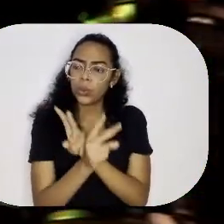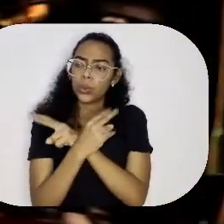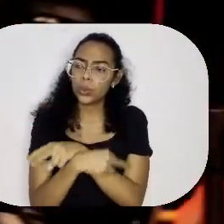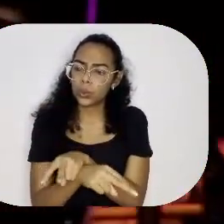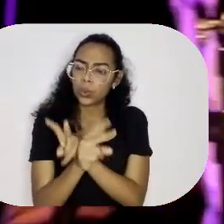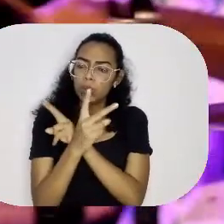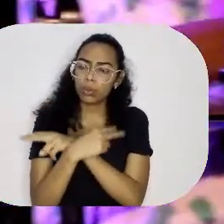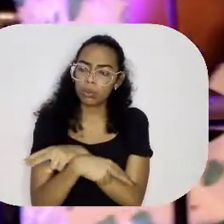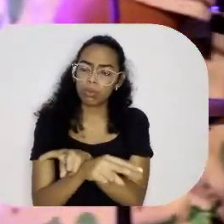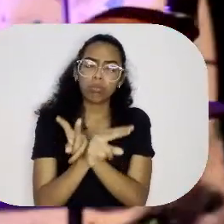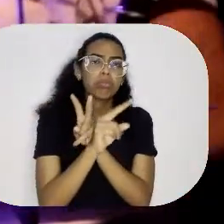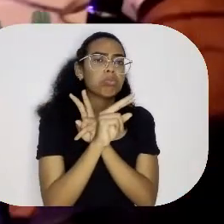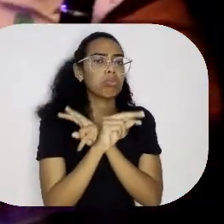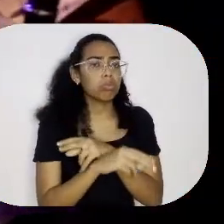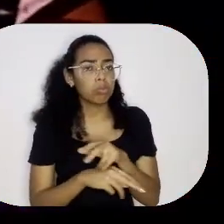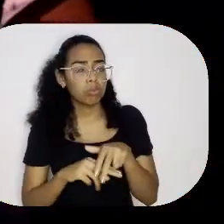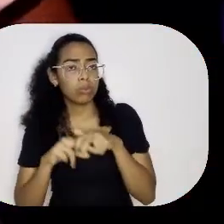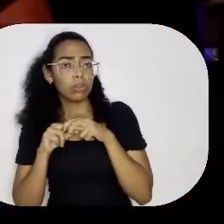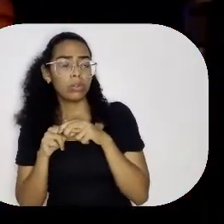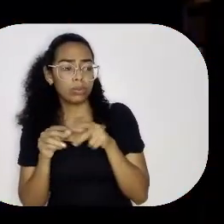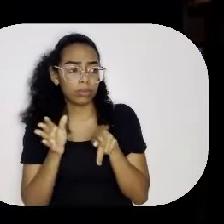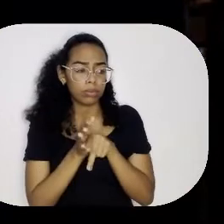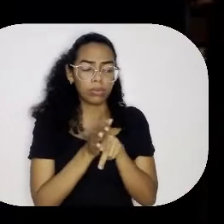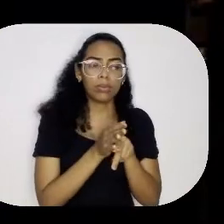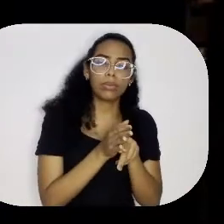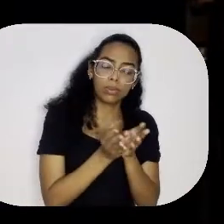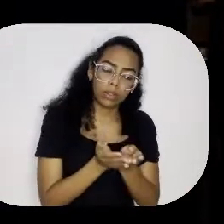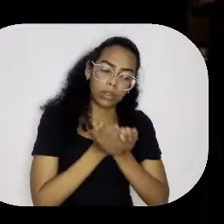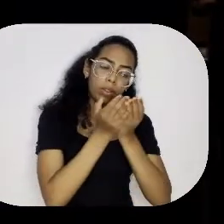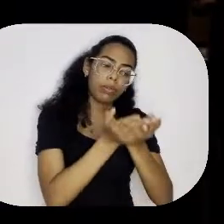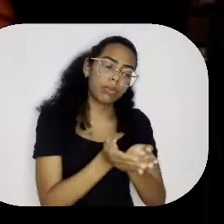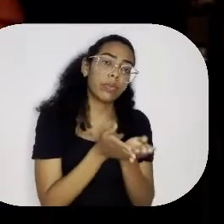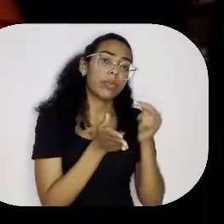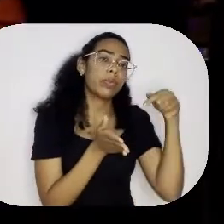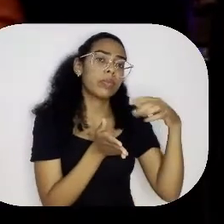soprar. Vocês, porque fiz do mar a roupa e beleza,